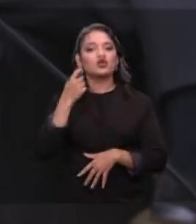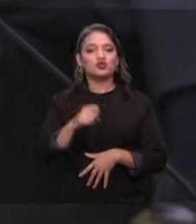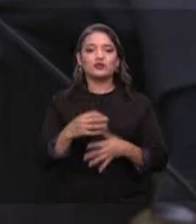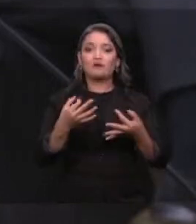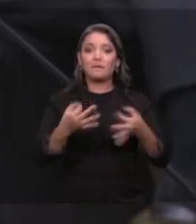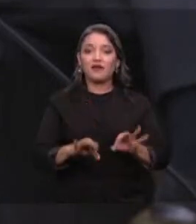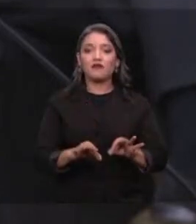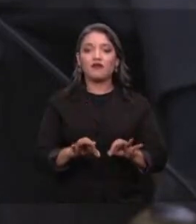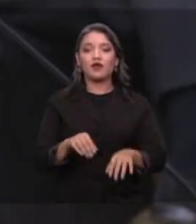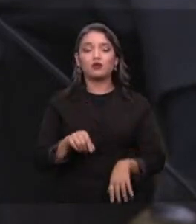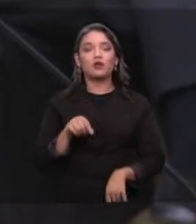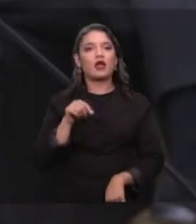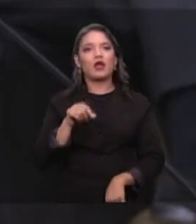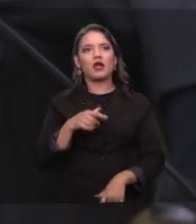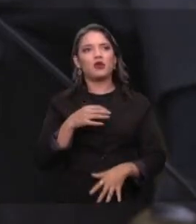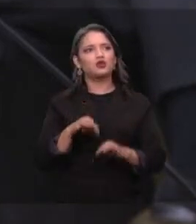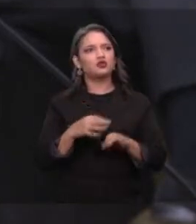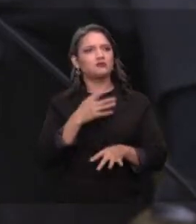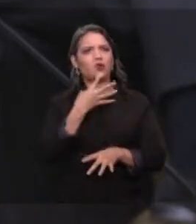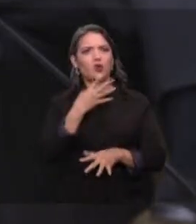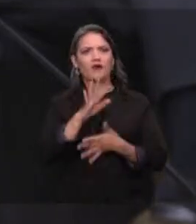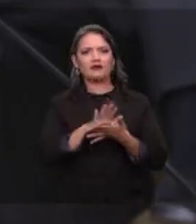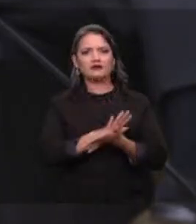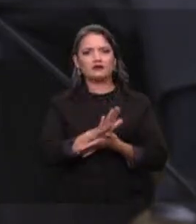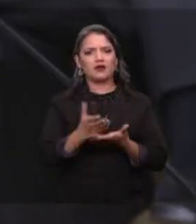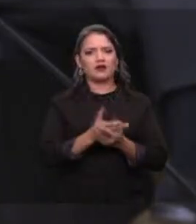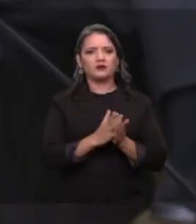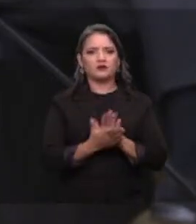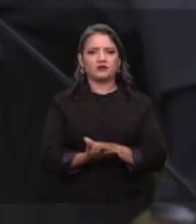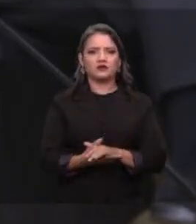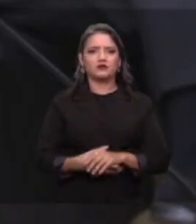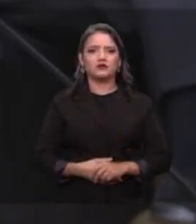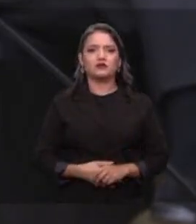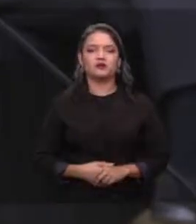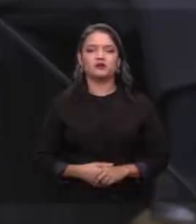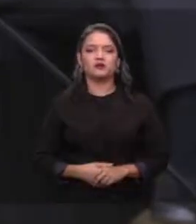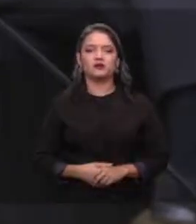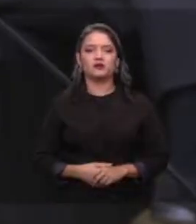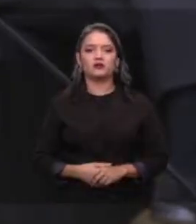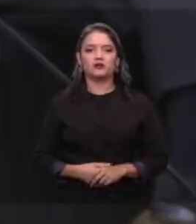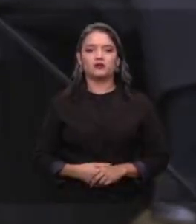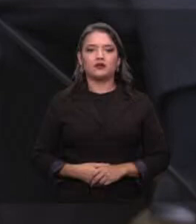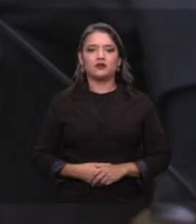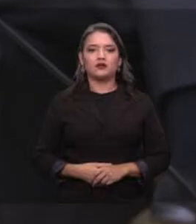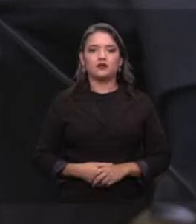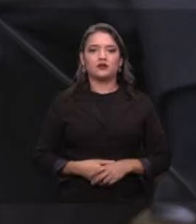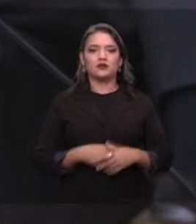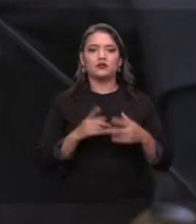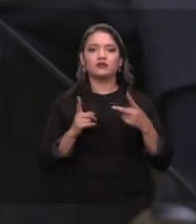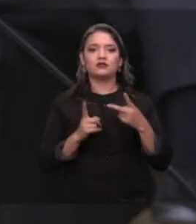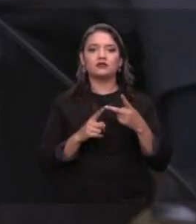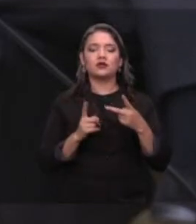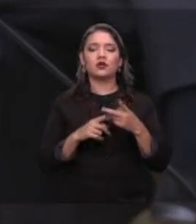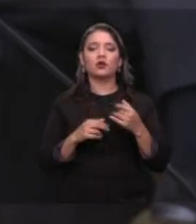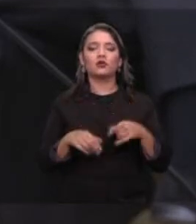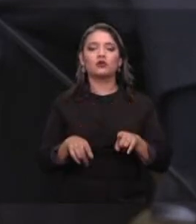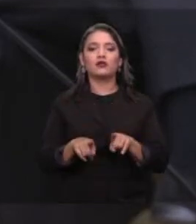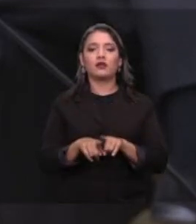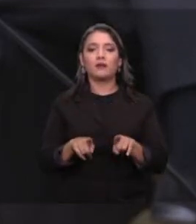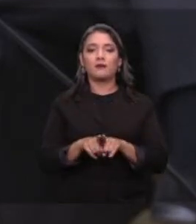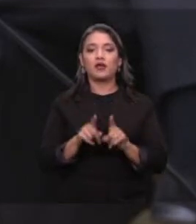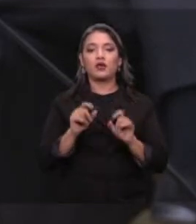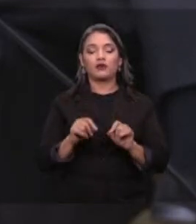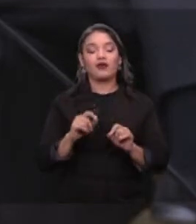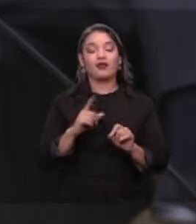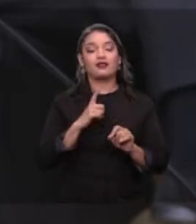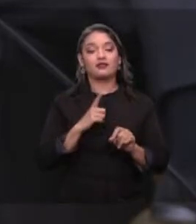não conhece o processo. Em segundo ponto, também não se preenche o subprincípio